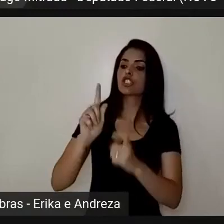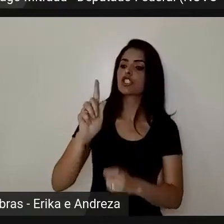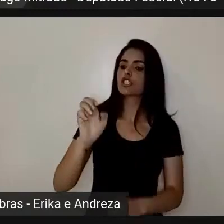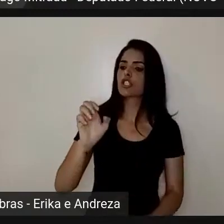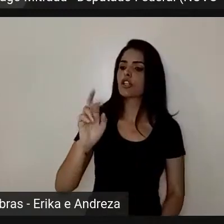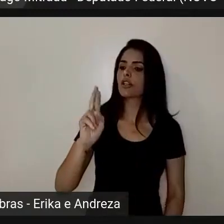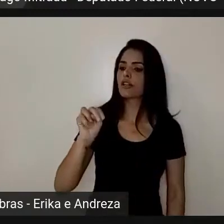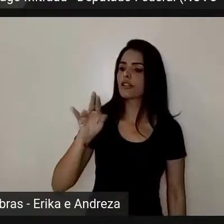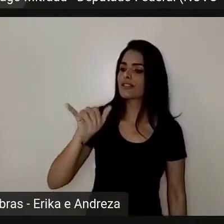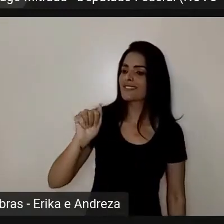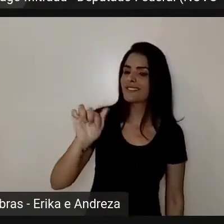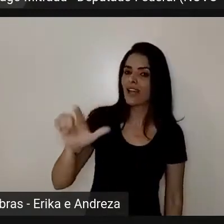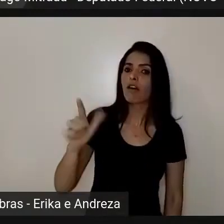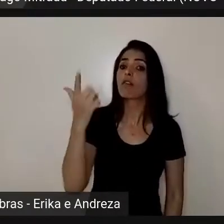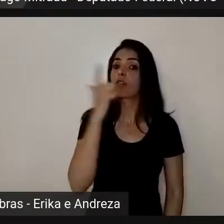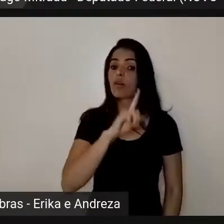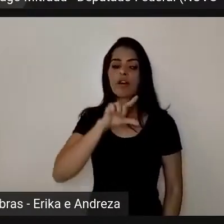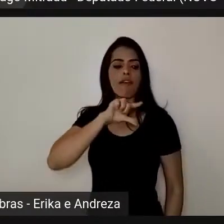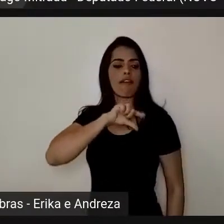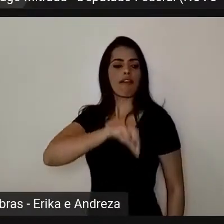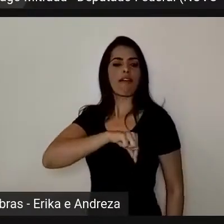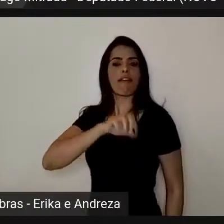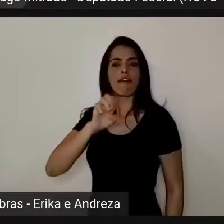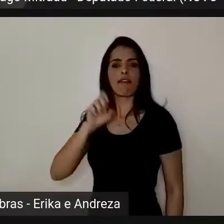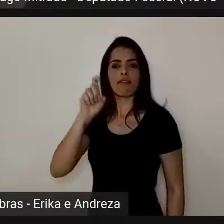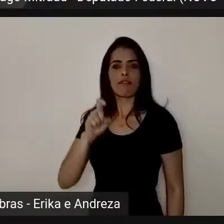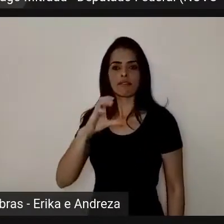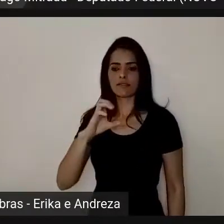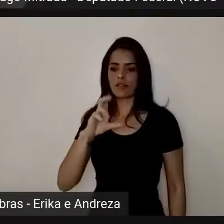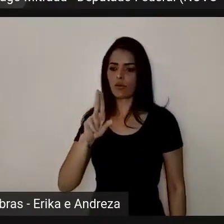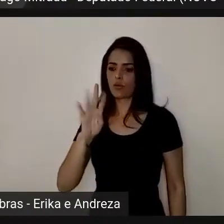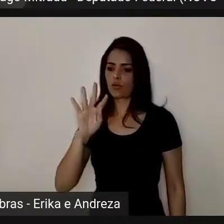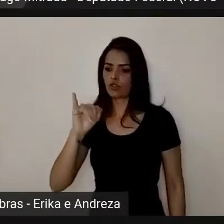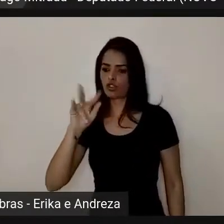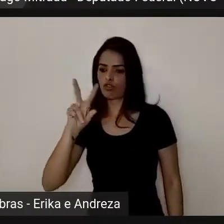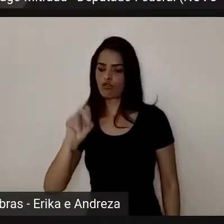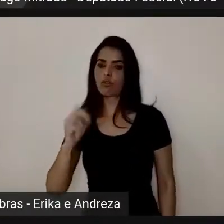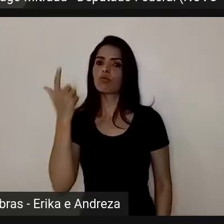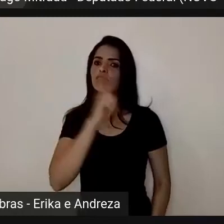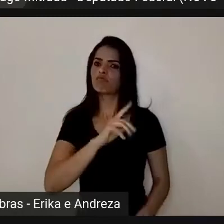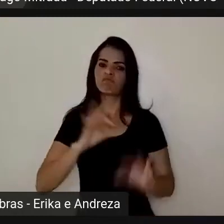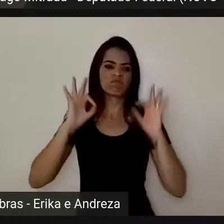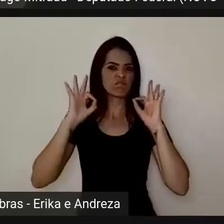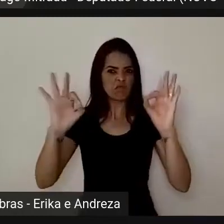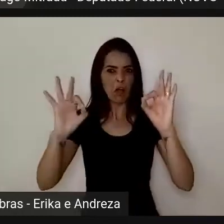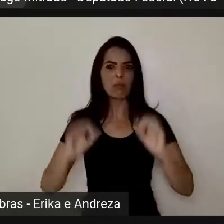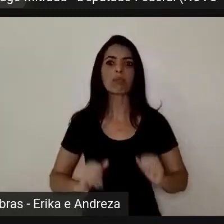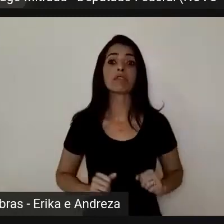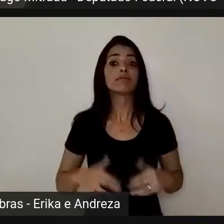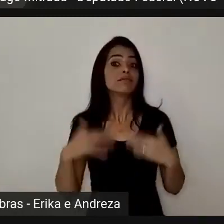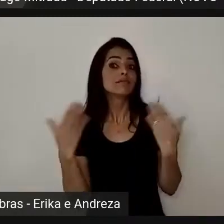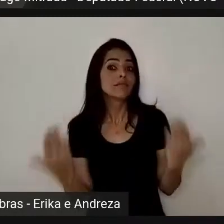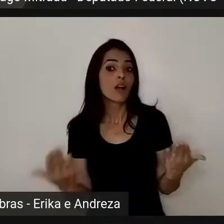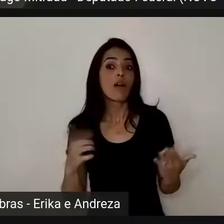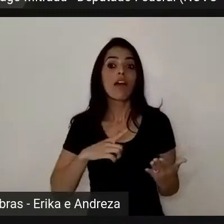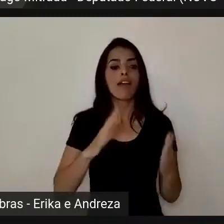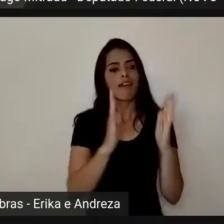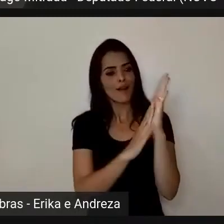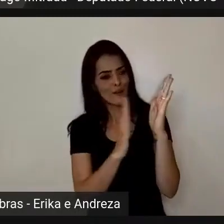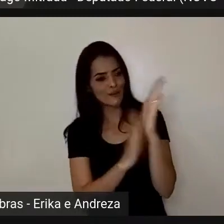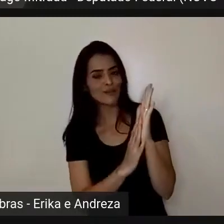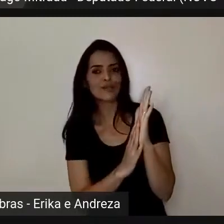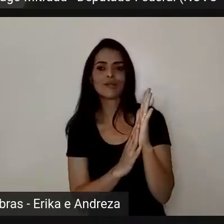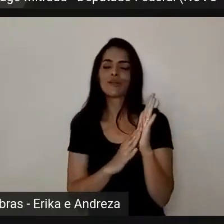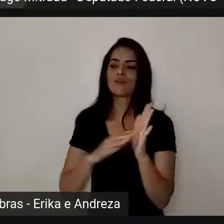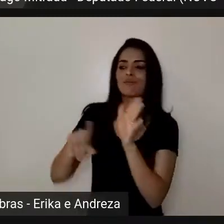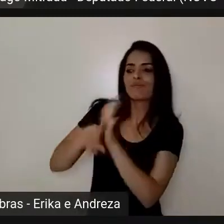vai poder ter aqueles executivos que façam, aconteçam, aquele, assim, top de linha. Então, esses são os elogios, essas são as